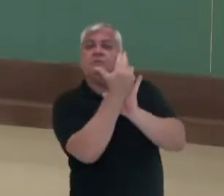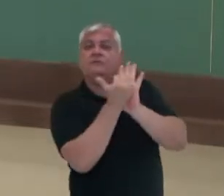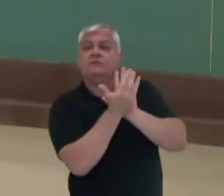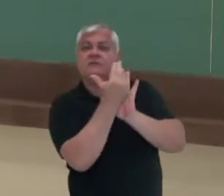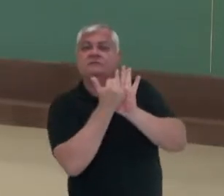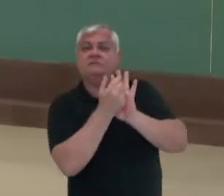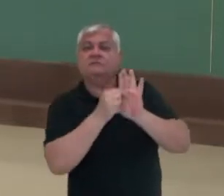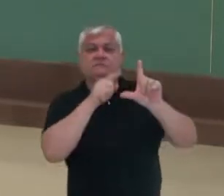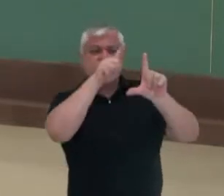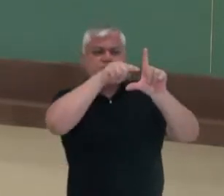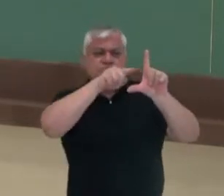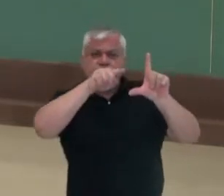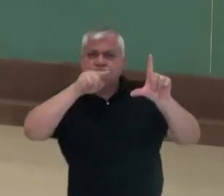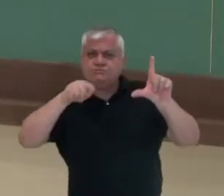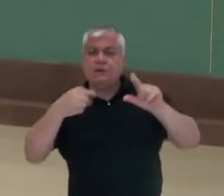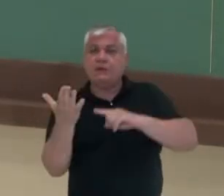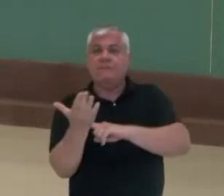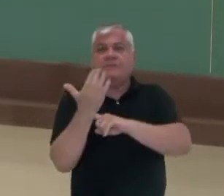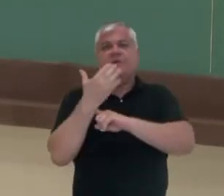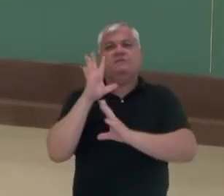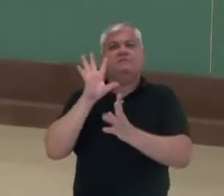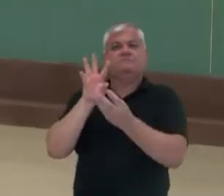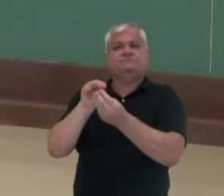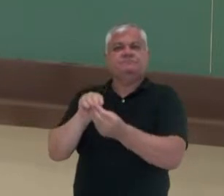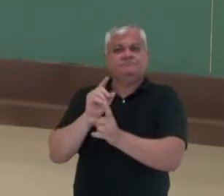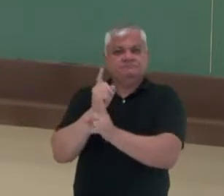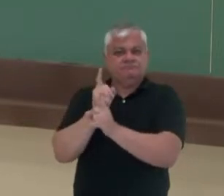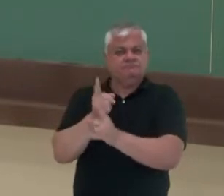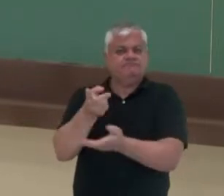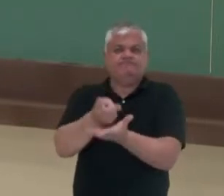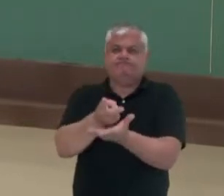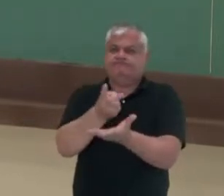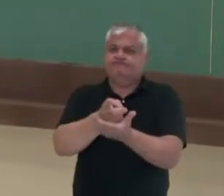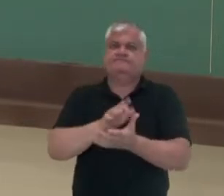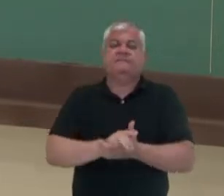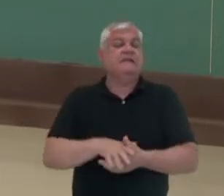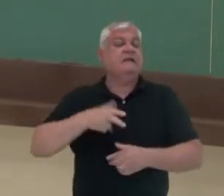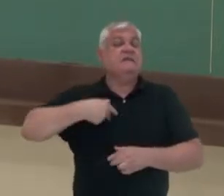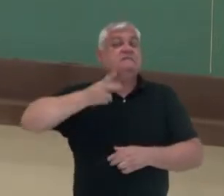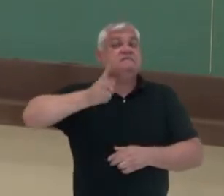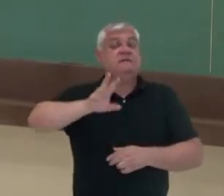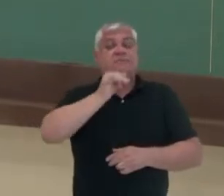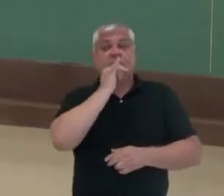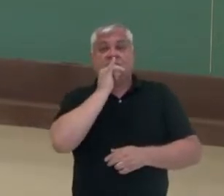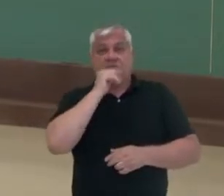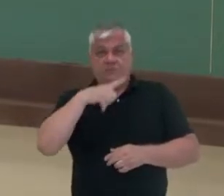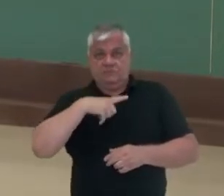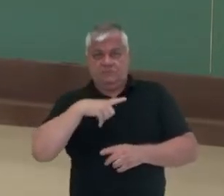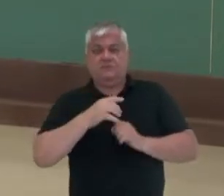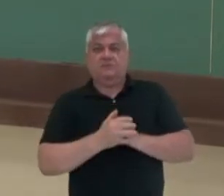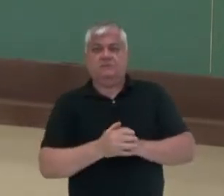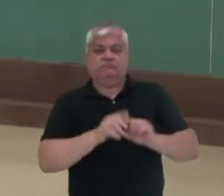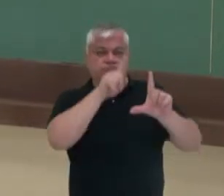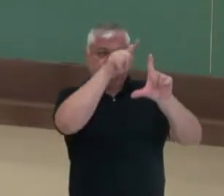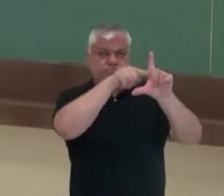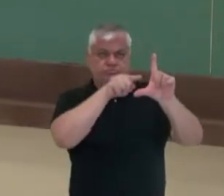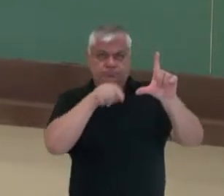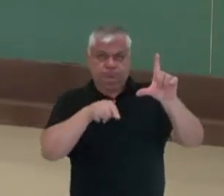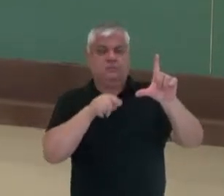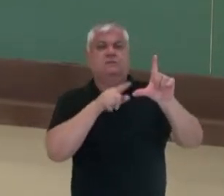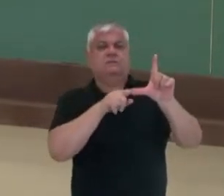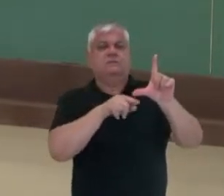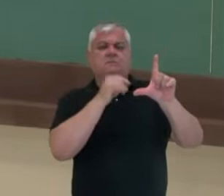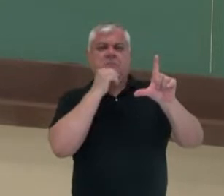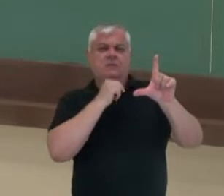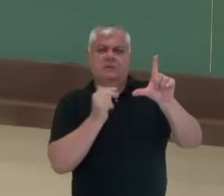facilita a interpretação de gráficos? Sempre, pessoal. Toda vez que eu tenho uma representação gráfica, um desenho,